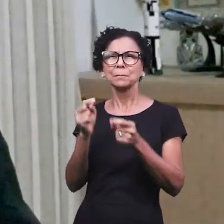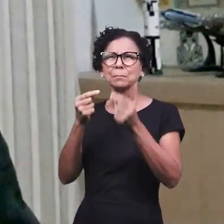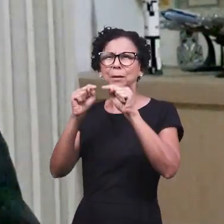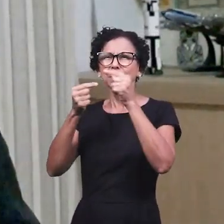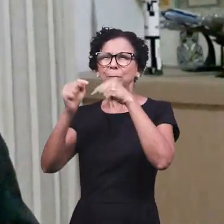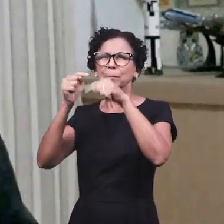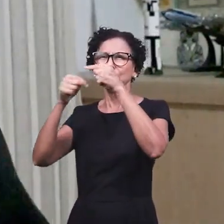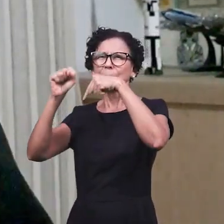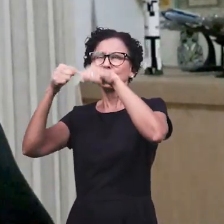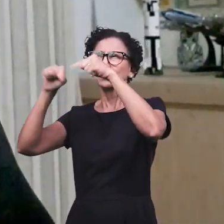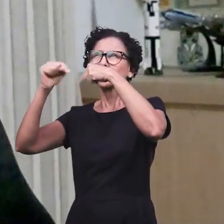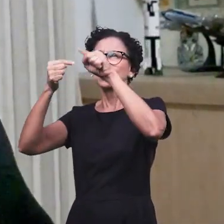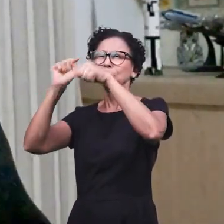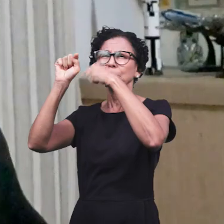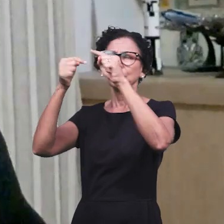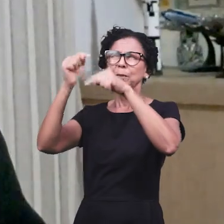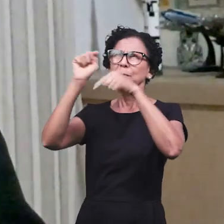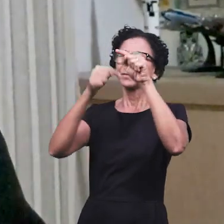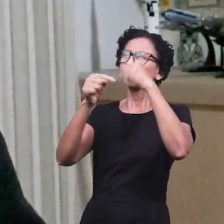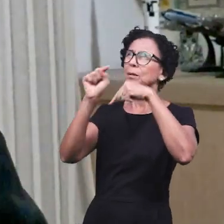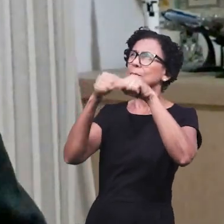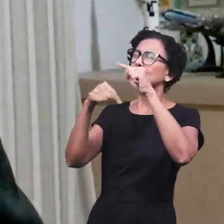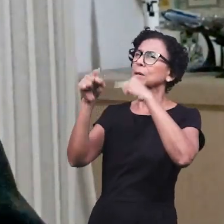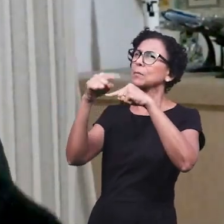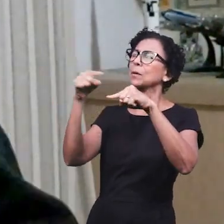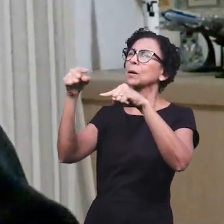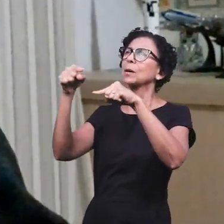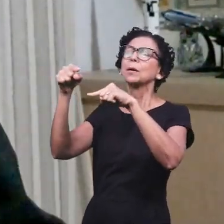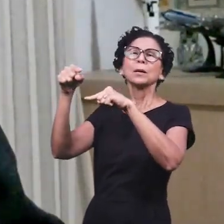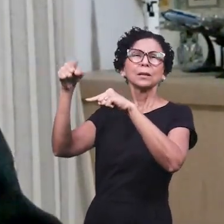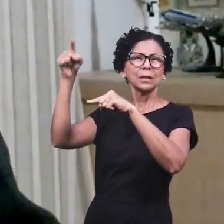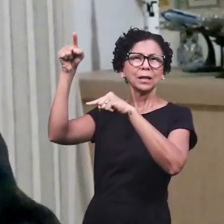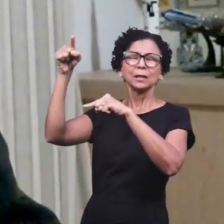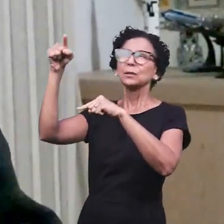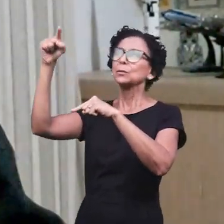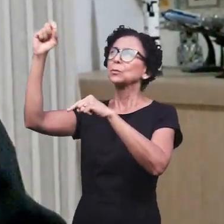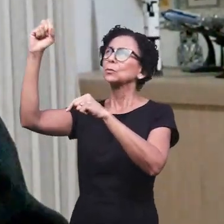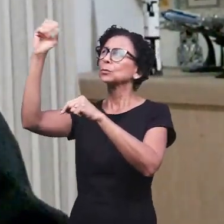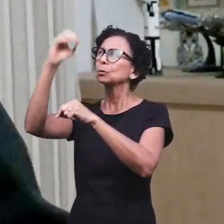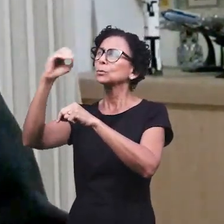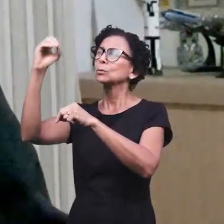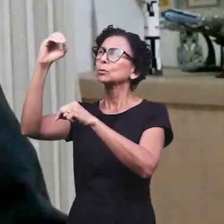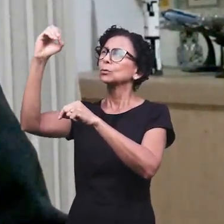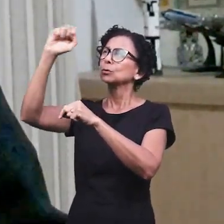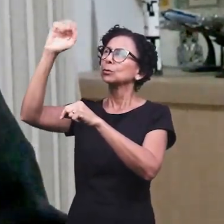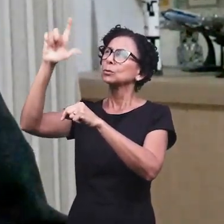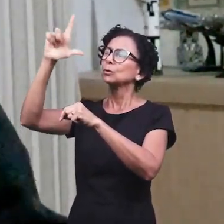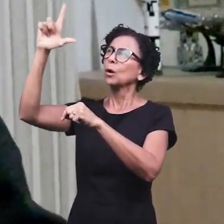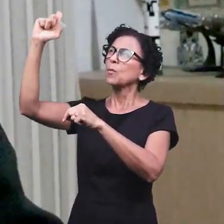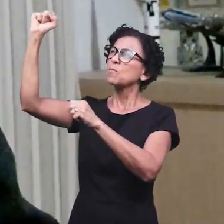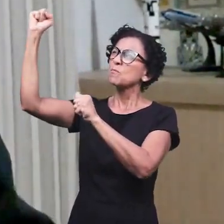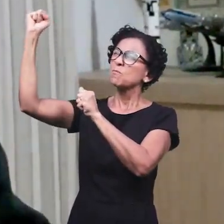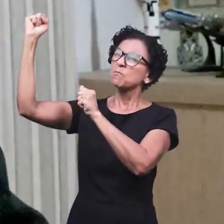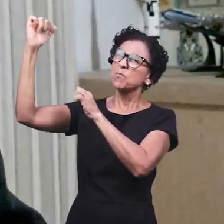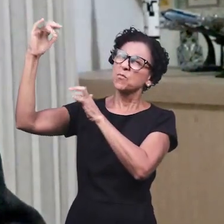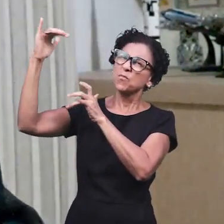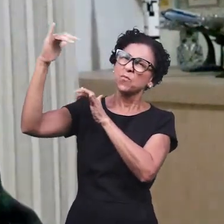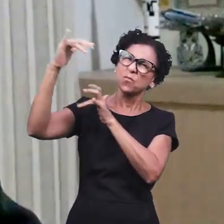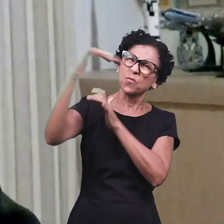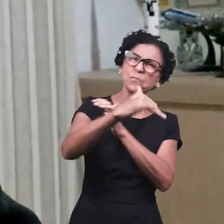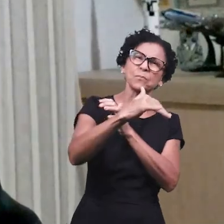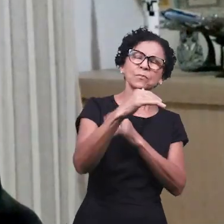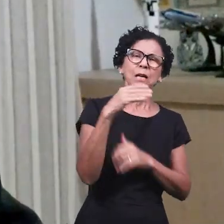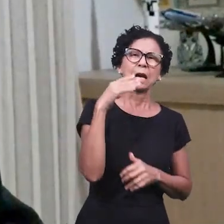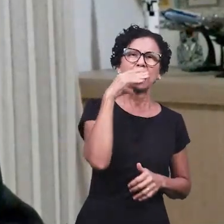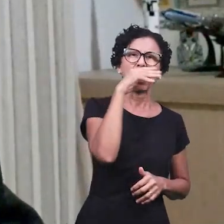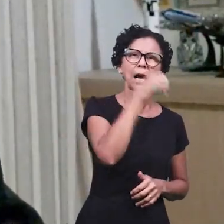de partículas vindo do Sol em altas velocidades. Isso foi em